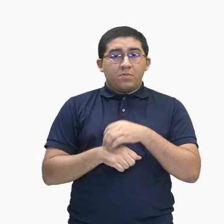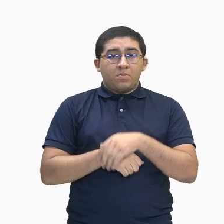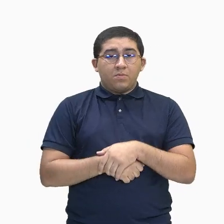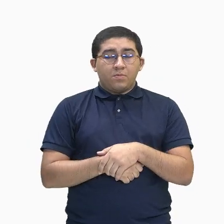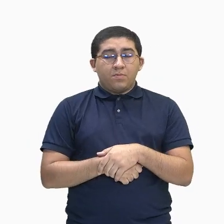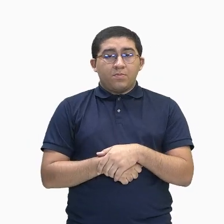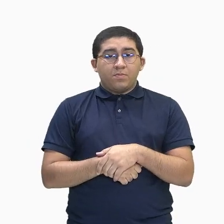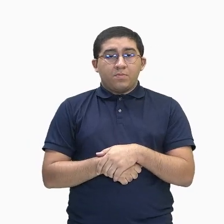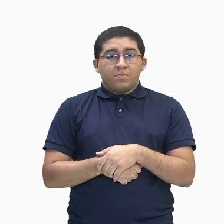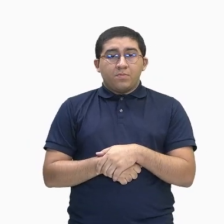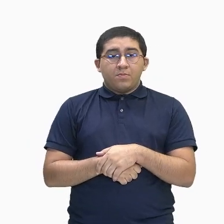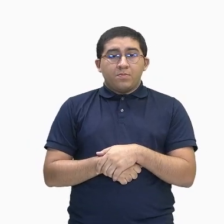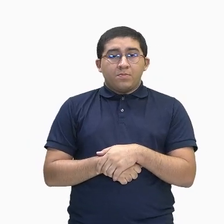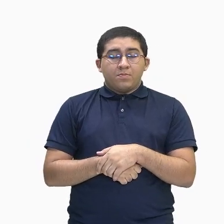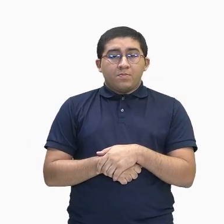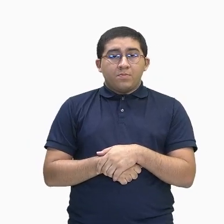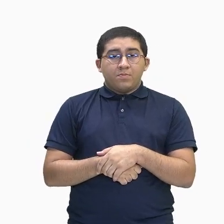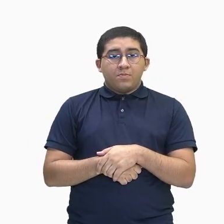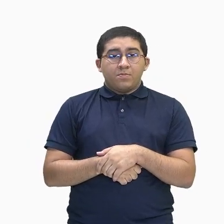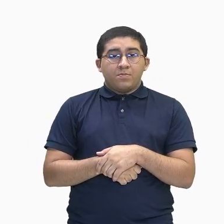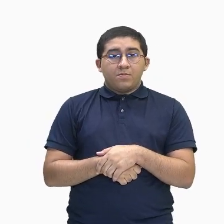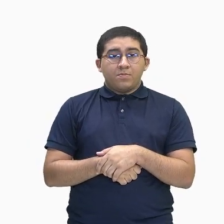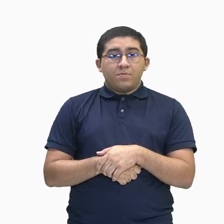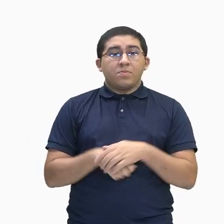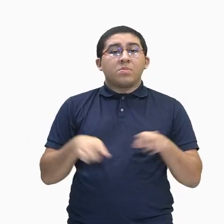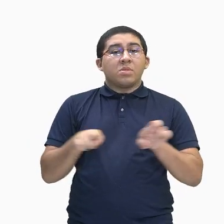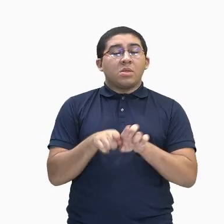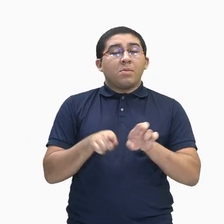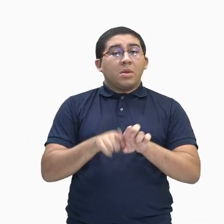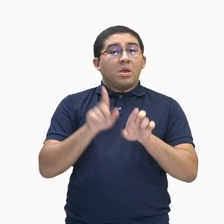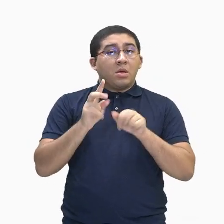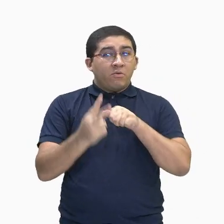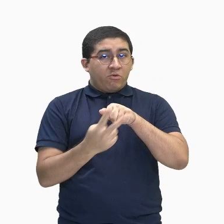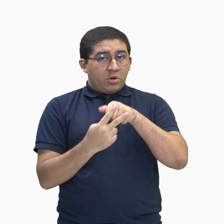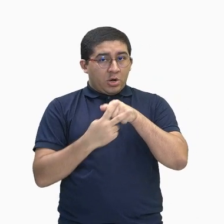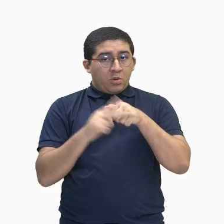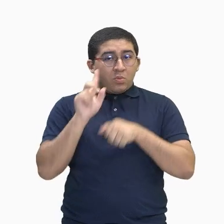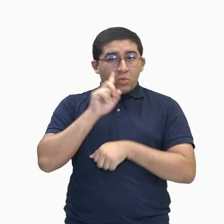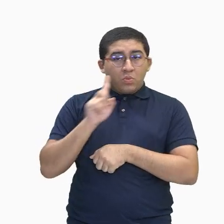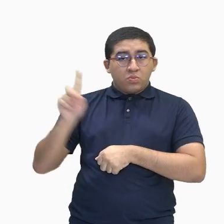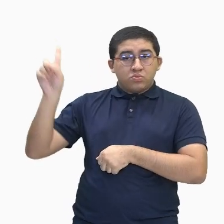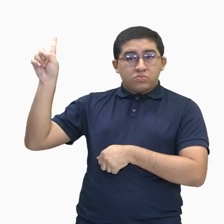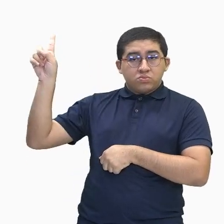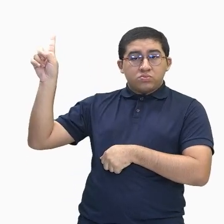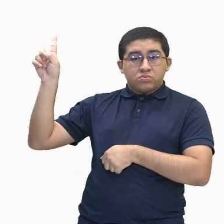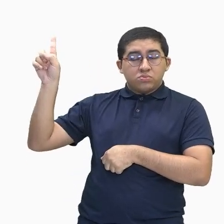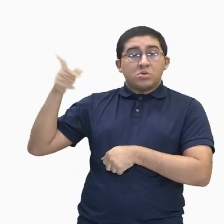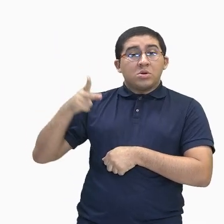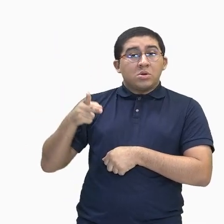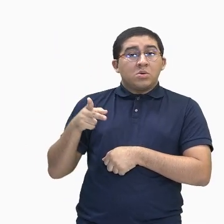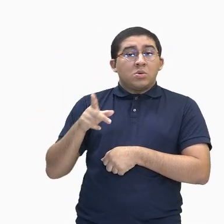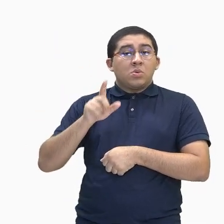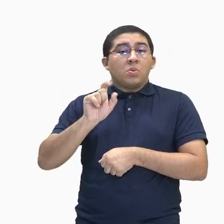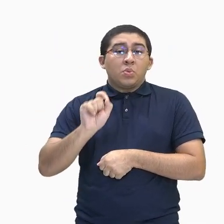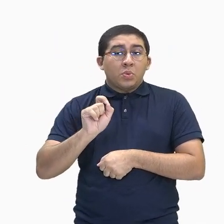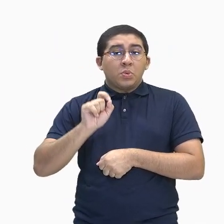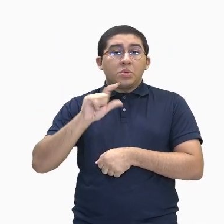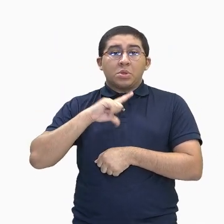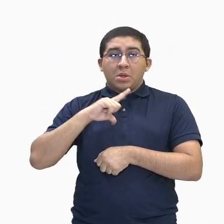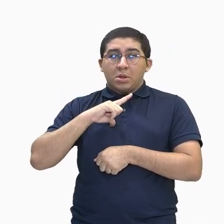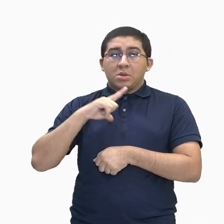enjoy também, que eu pulei, né? E daí que esses verbos, eles são seguidos, tá, pessoal?